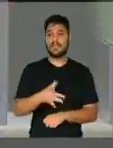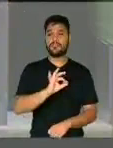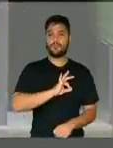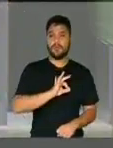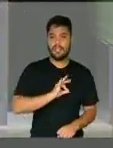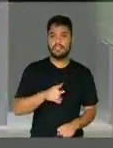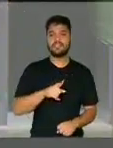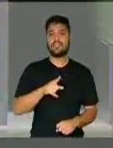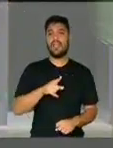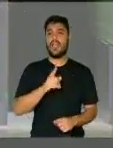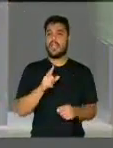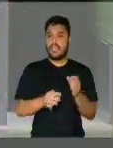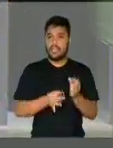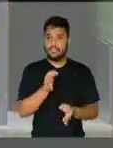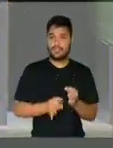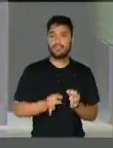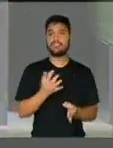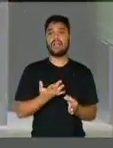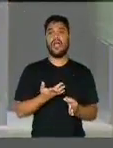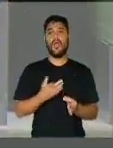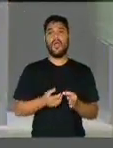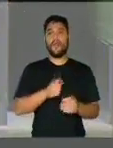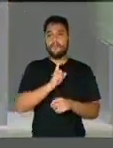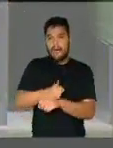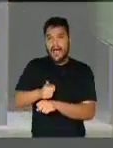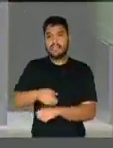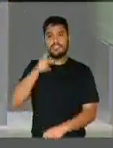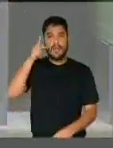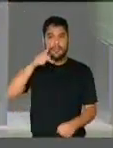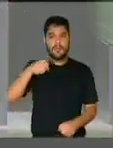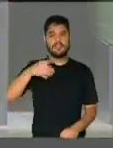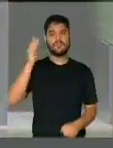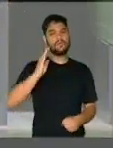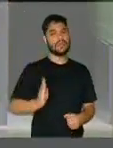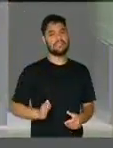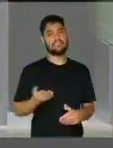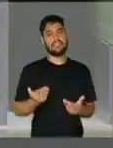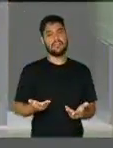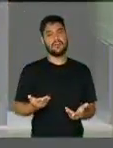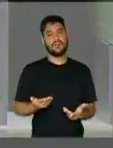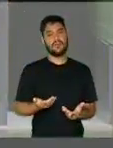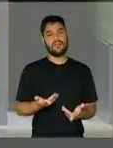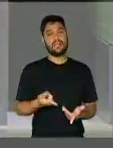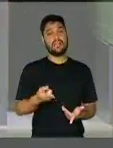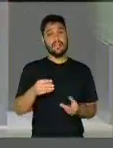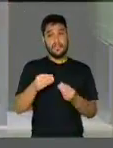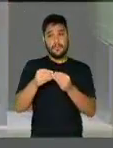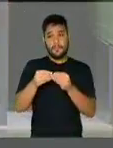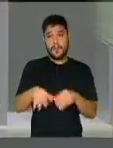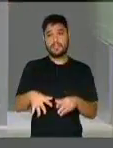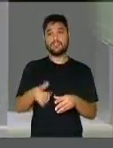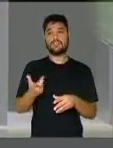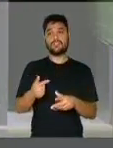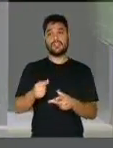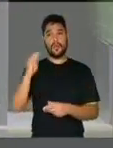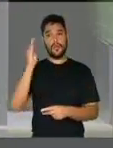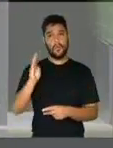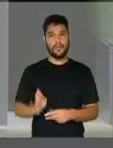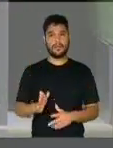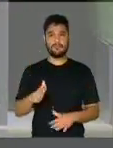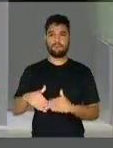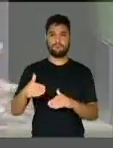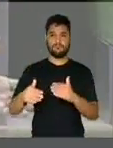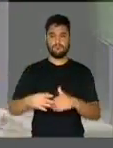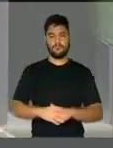desse país, defina a agenda política e comprometa de maneira singular o desenvolvimento